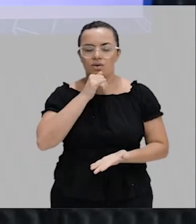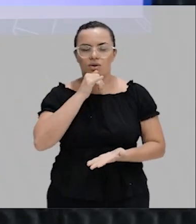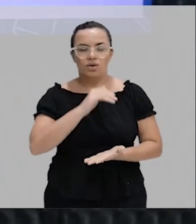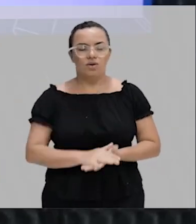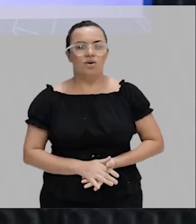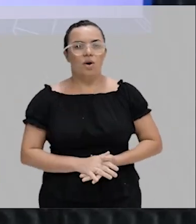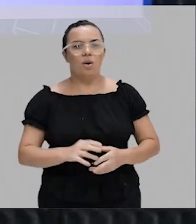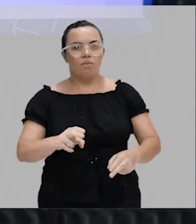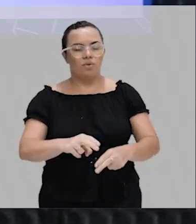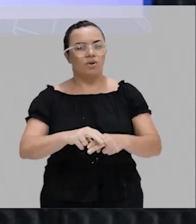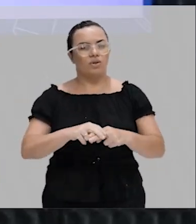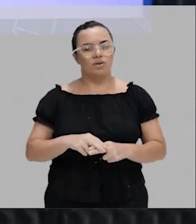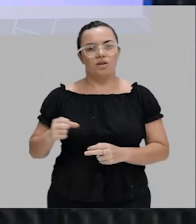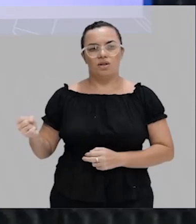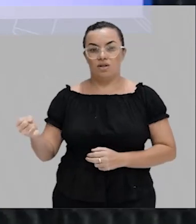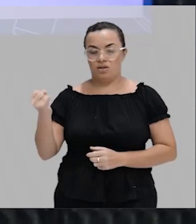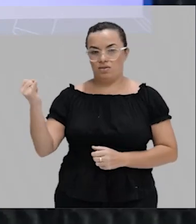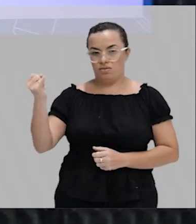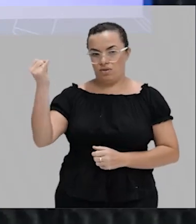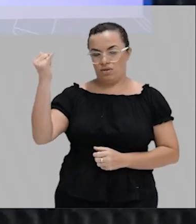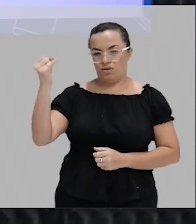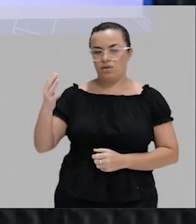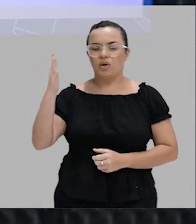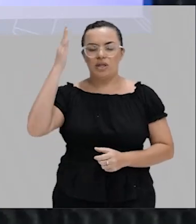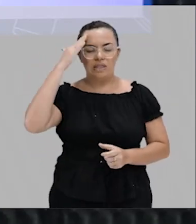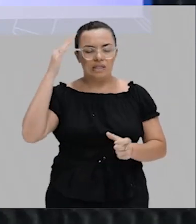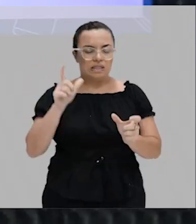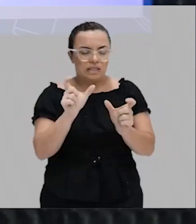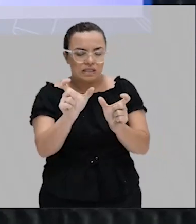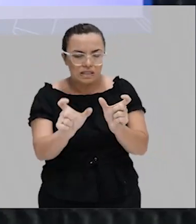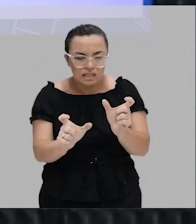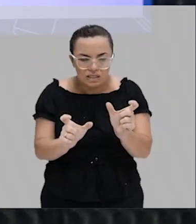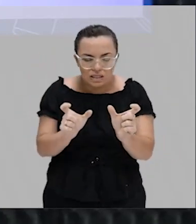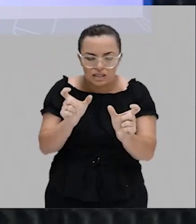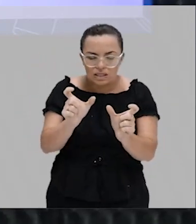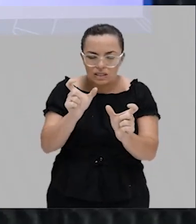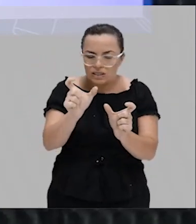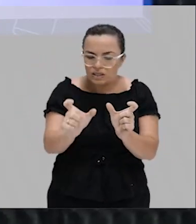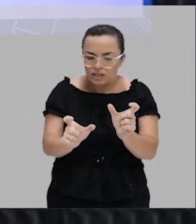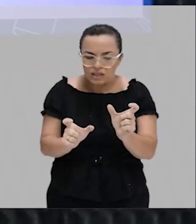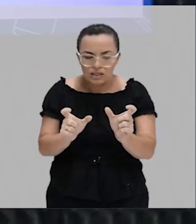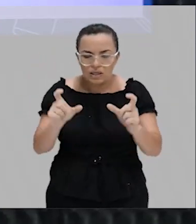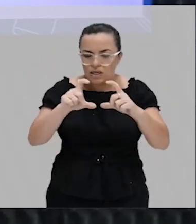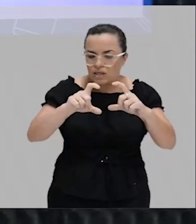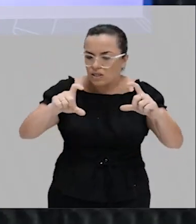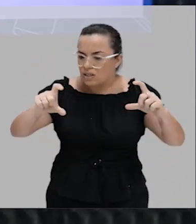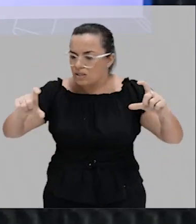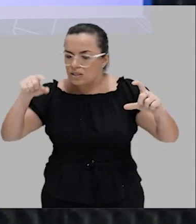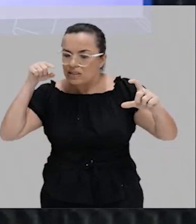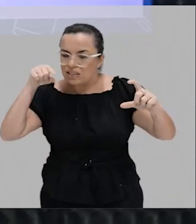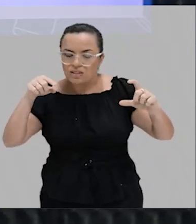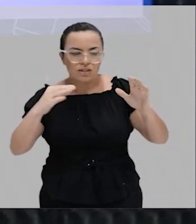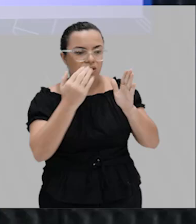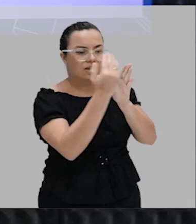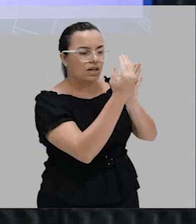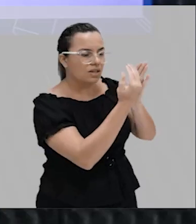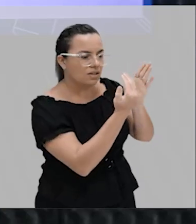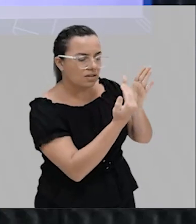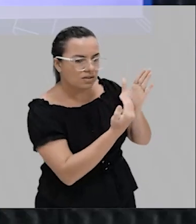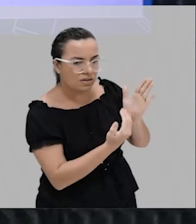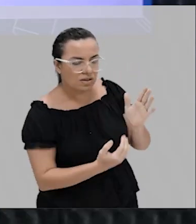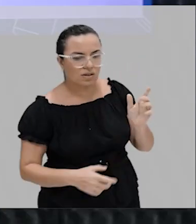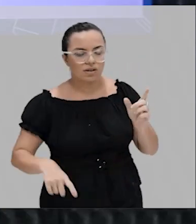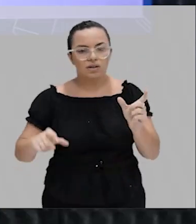domínio sobre a morfologia, porque vocês precisam, dentro da oração, classificar essas palavras. Vocês